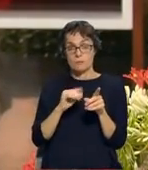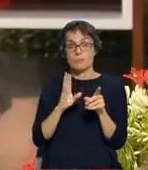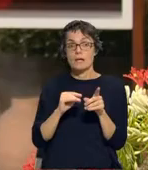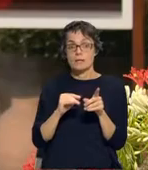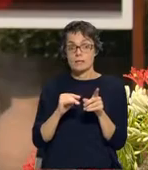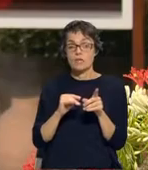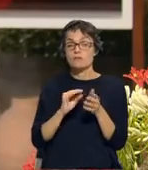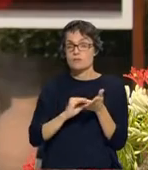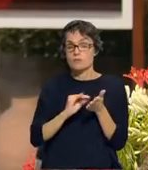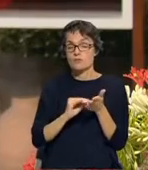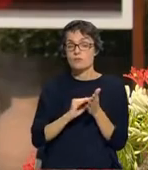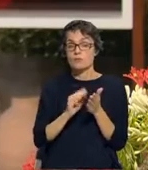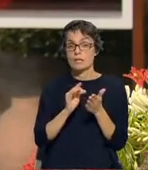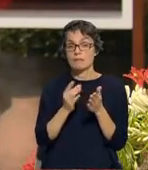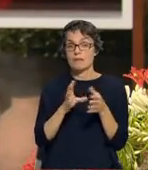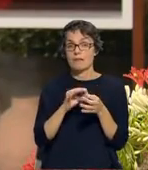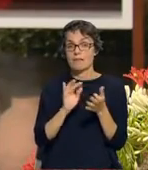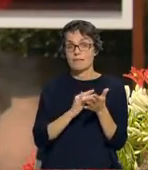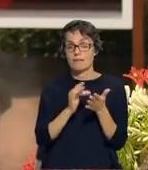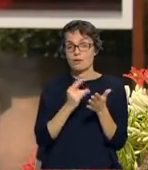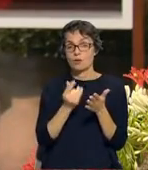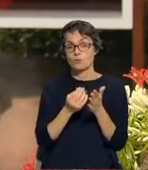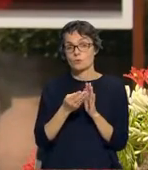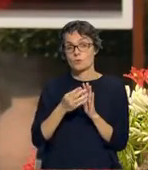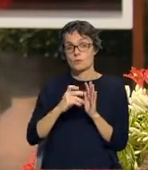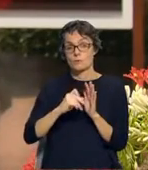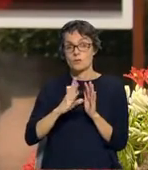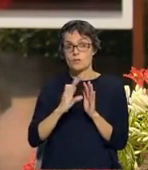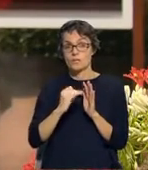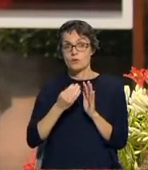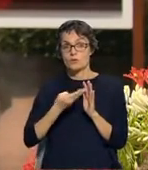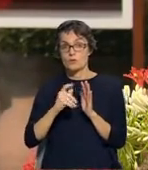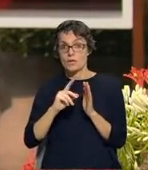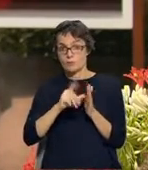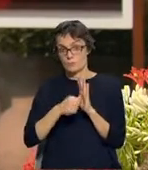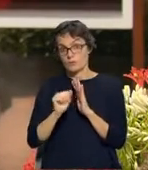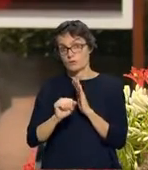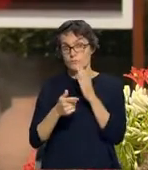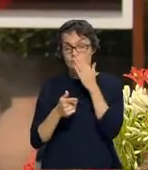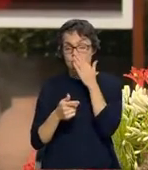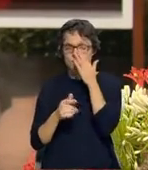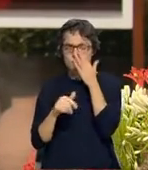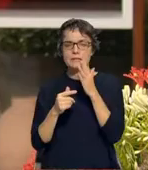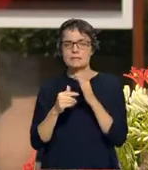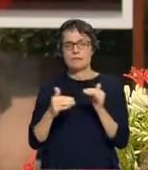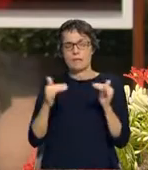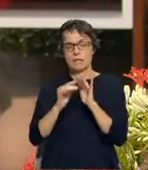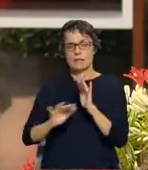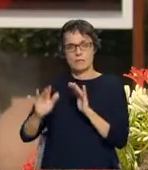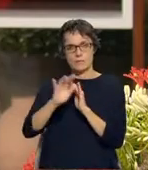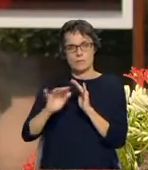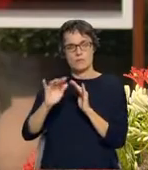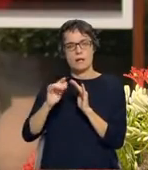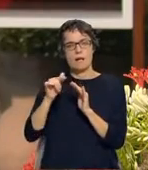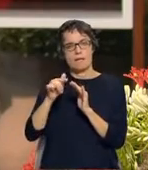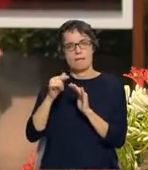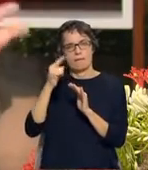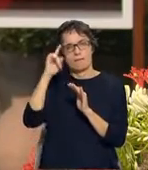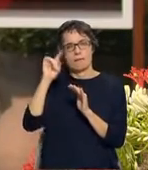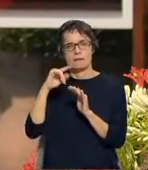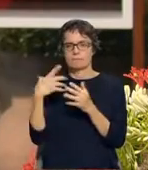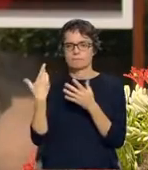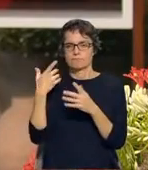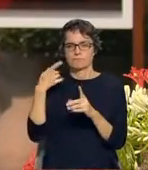aqui há uns anos, não é? Mas para as pessoas mais distraídas, e até porque este é um projeto a nível nacional e que tem mesmo esta ideia extraordinária de